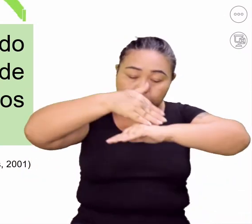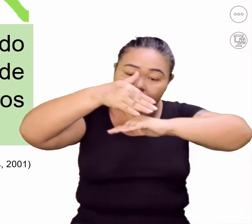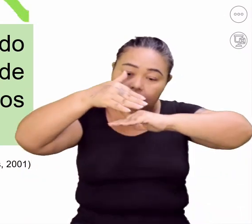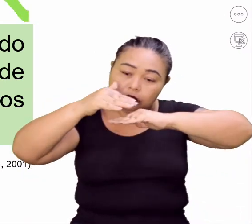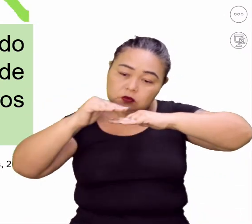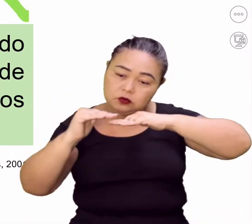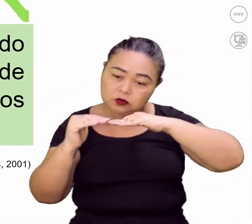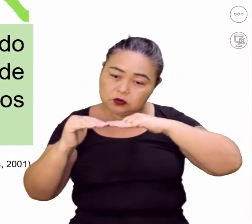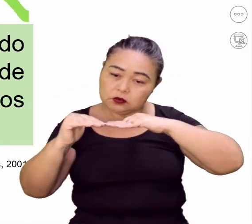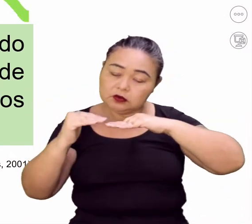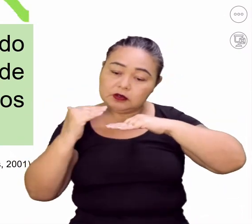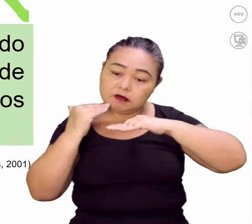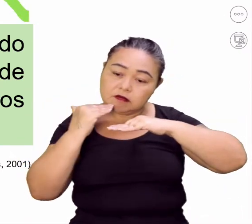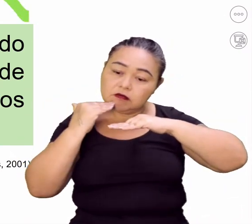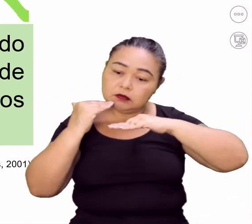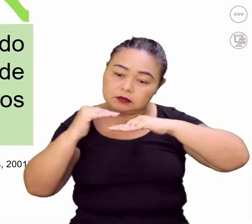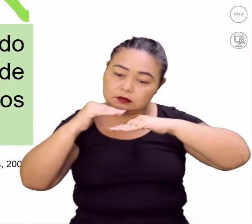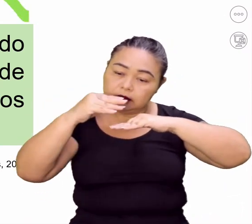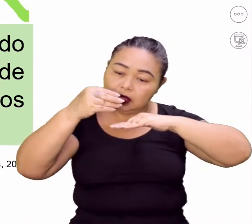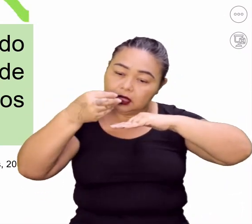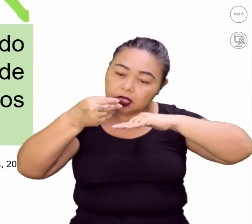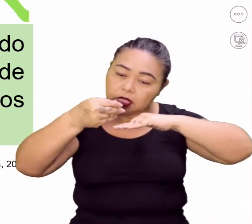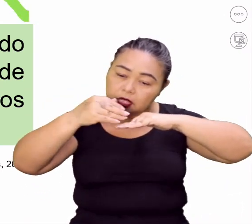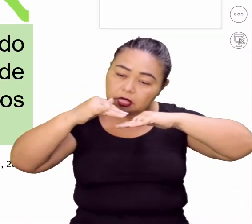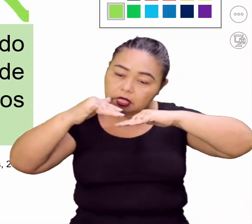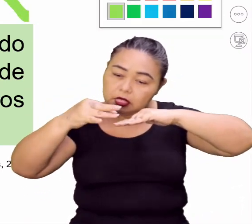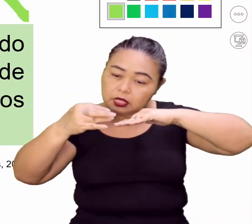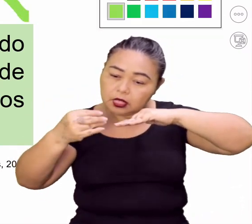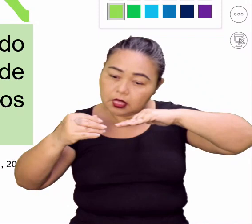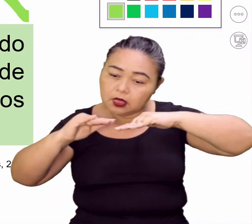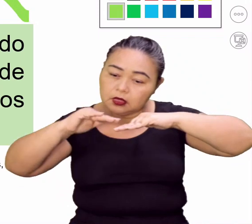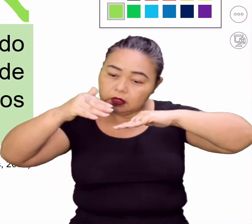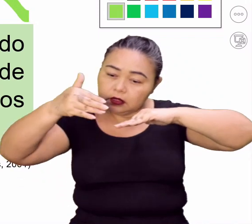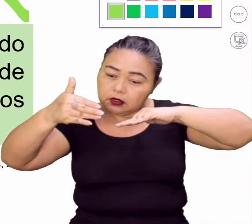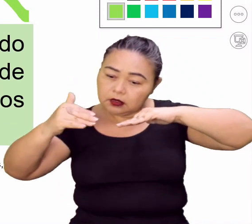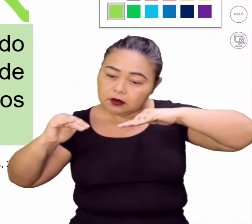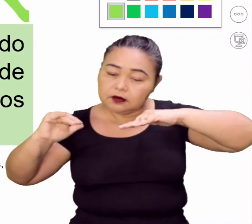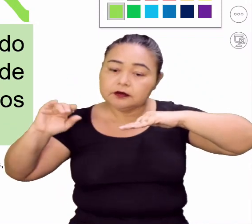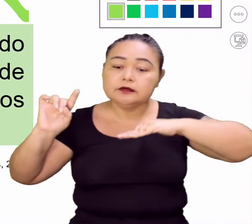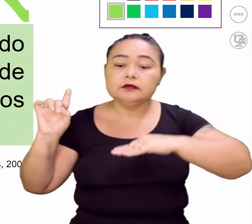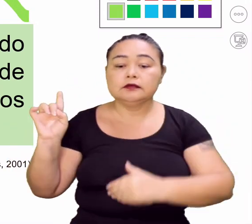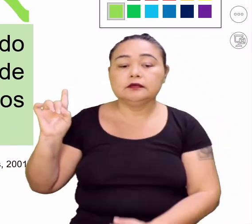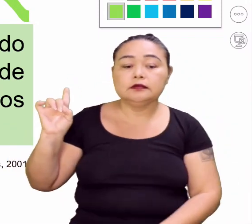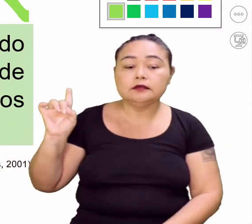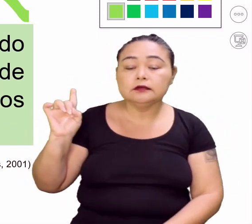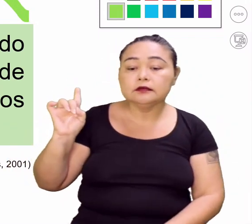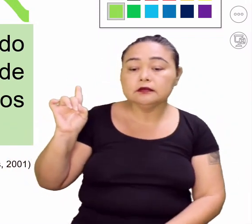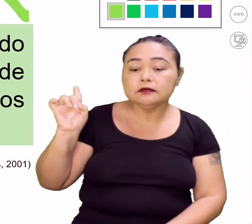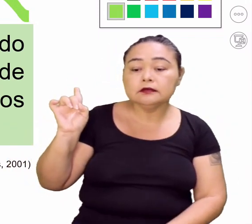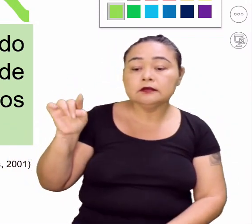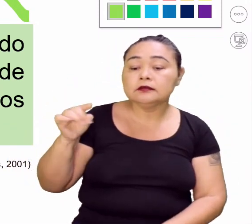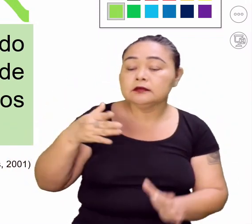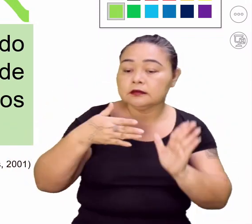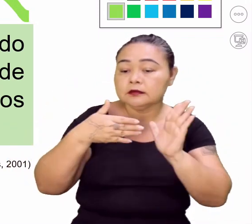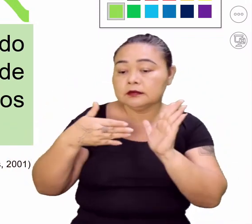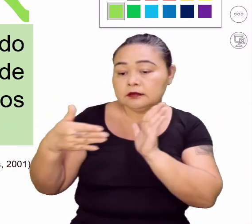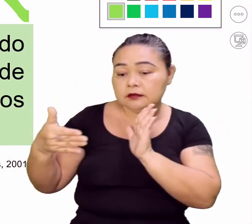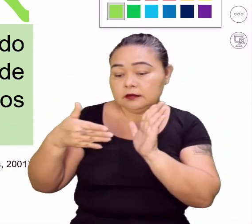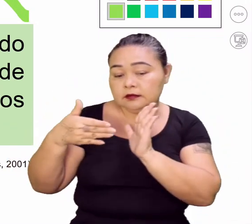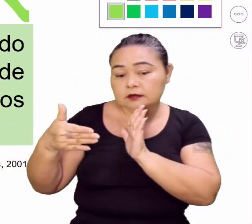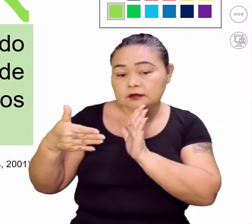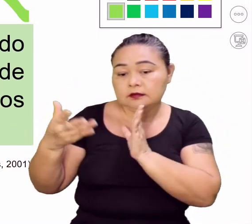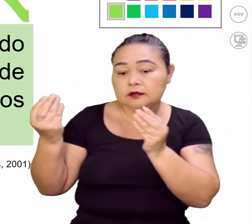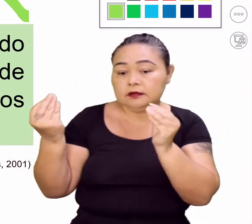altitude, às vezes ela sofre com desgaste na sua estrutura. E essa fase de desgaste